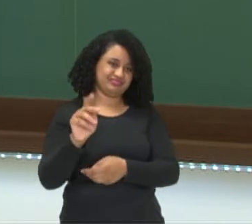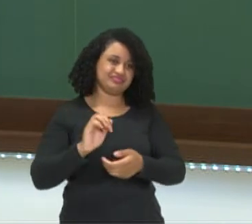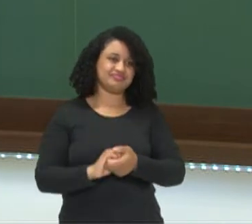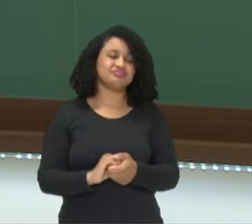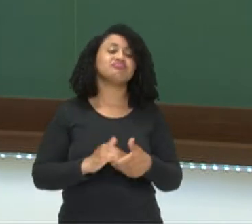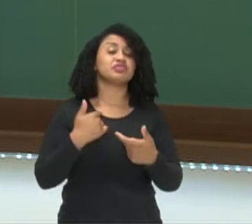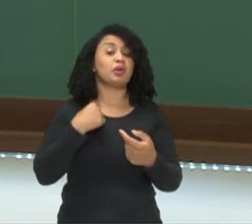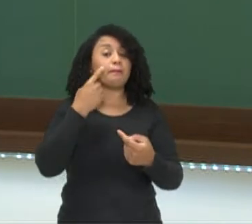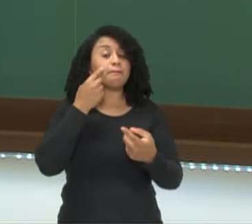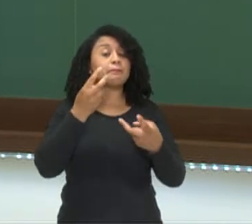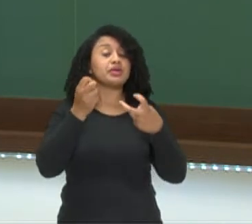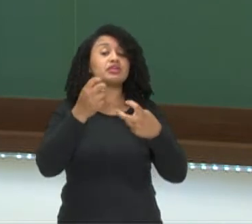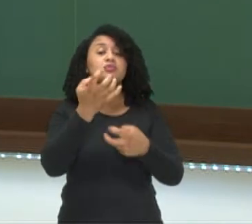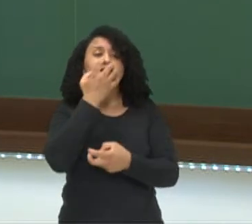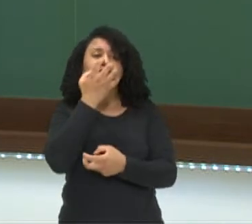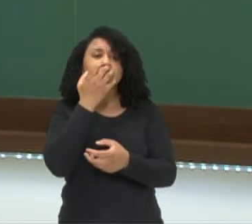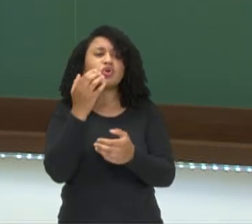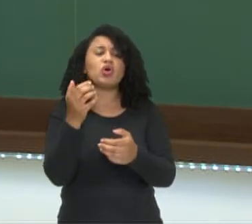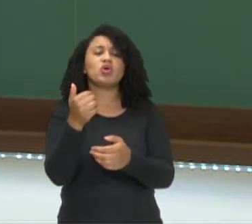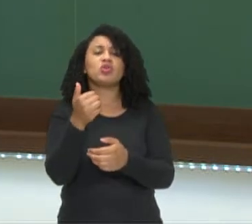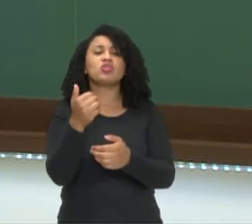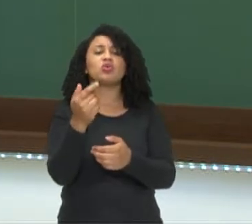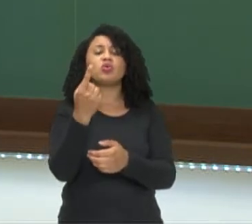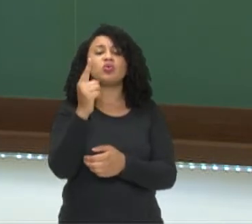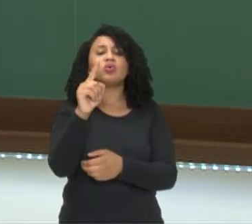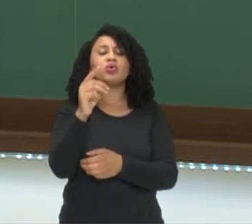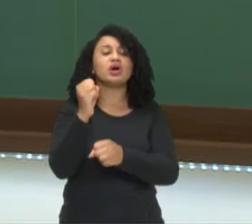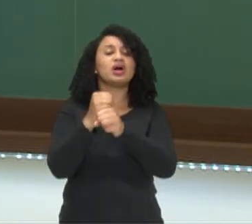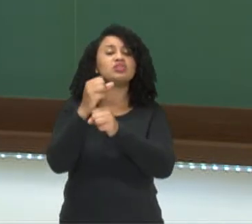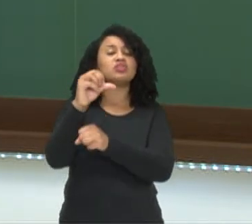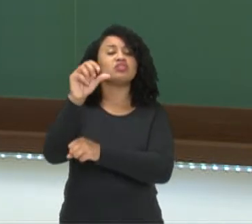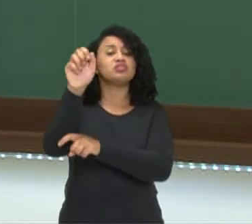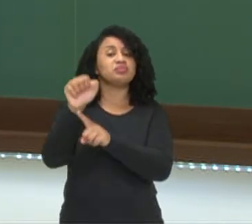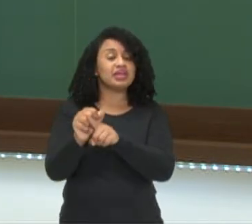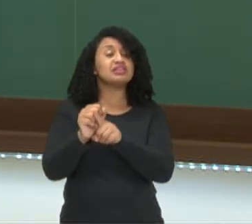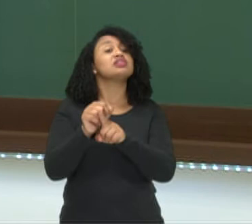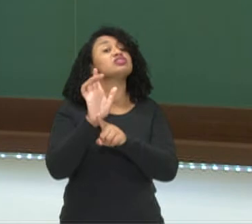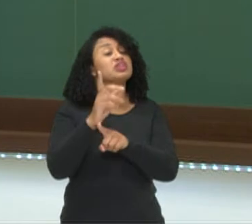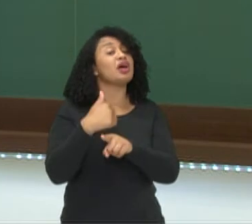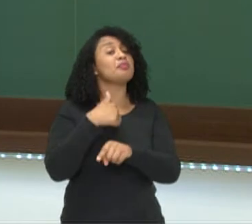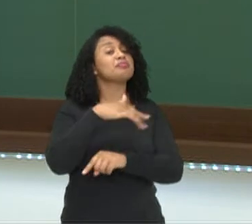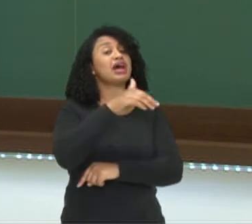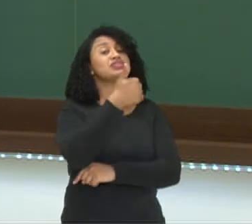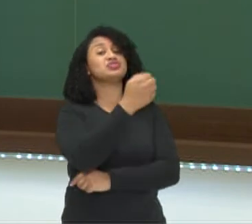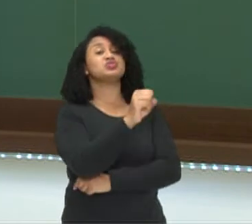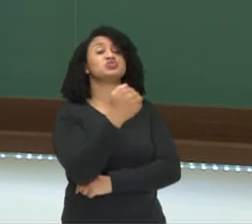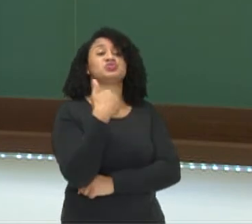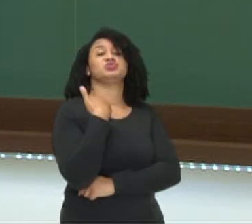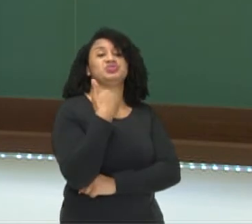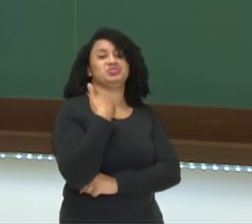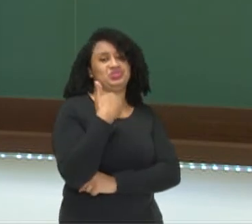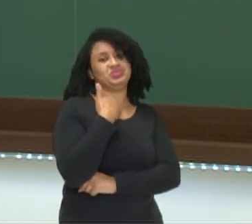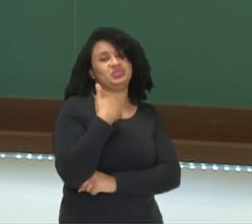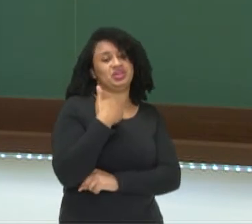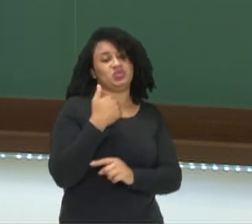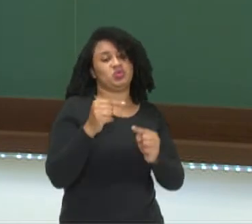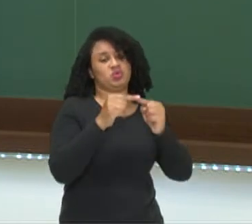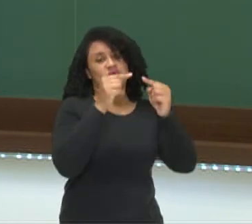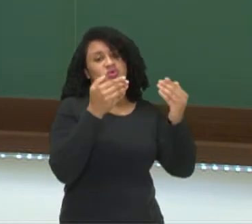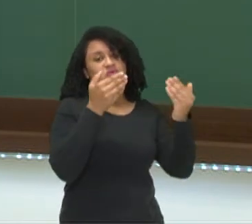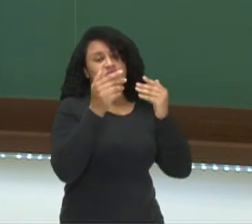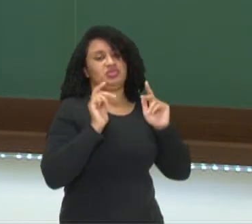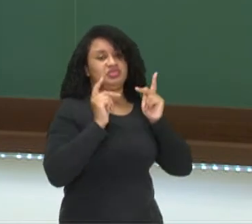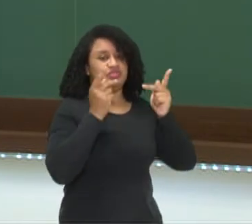como um cãozinho novinho, né? 1 ano e 9 meses já é equivalente a mais de 18 anos de idade humana.